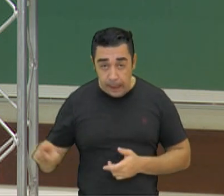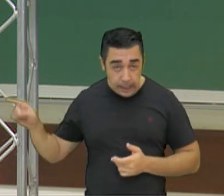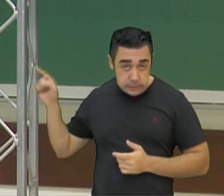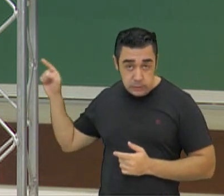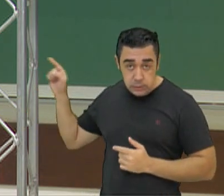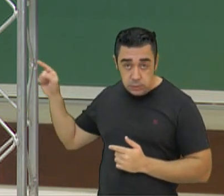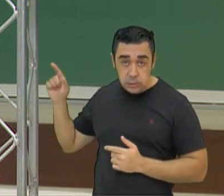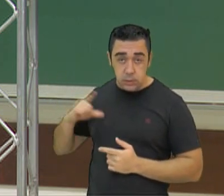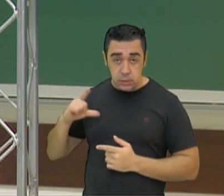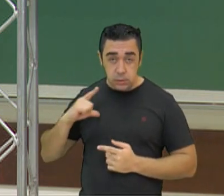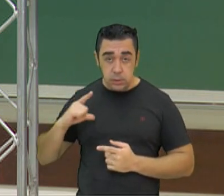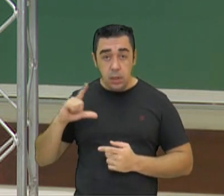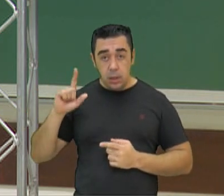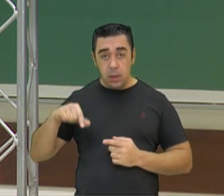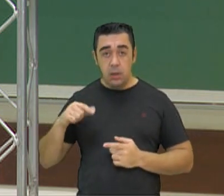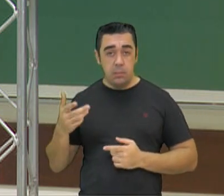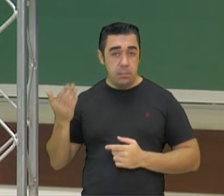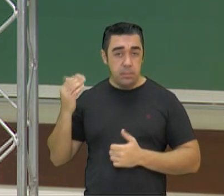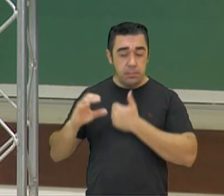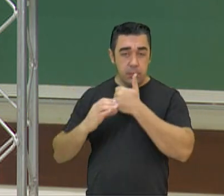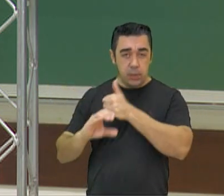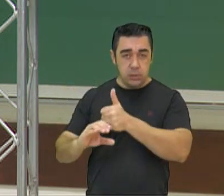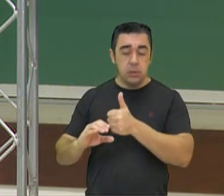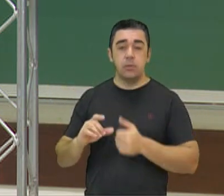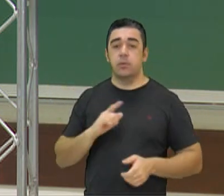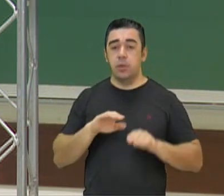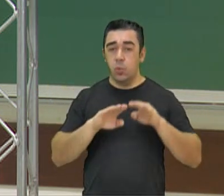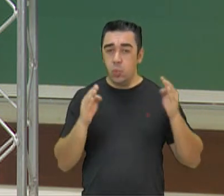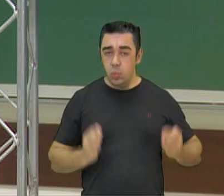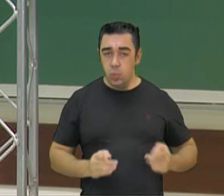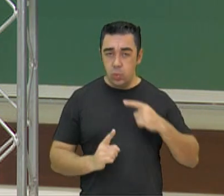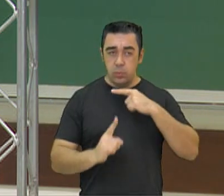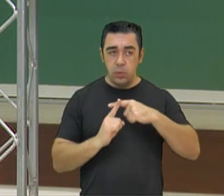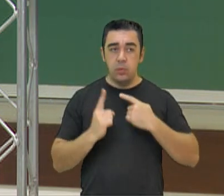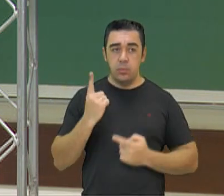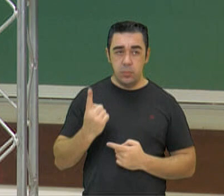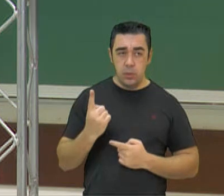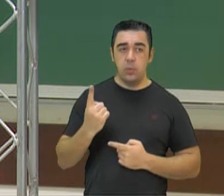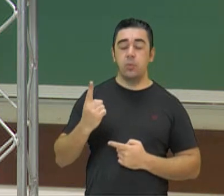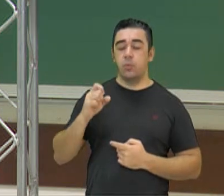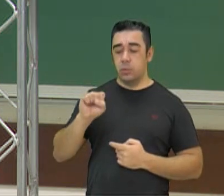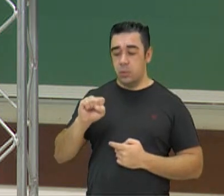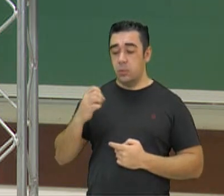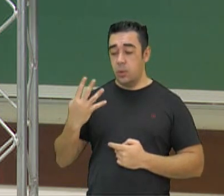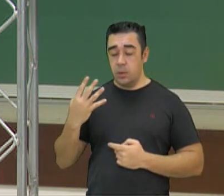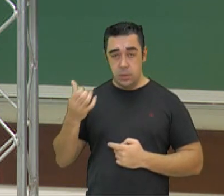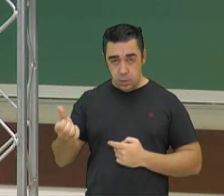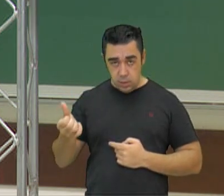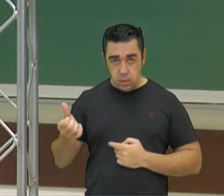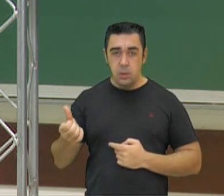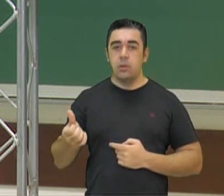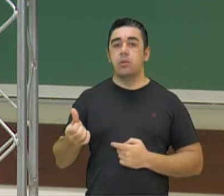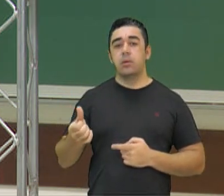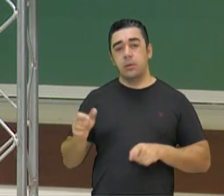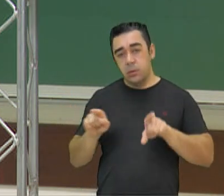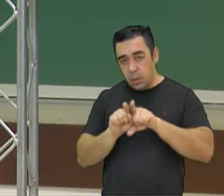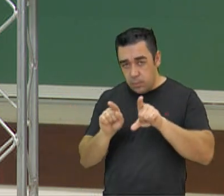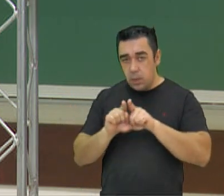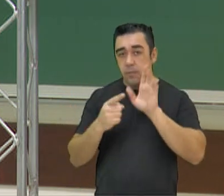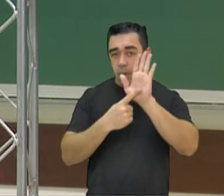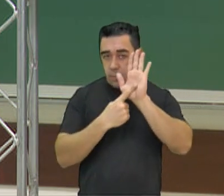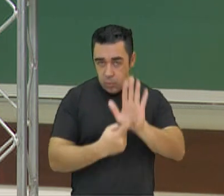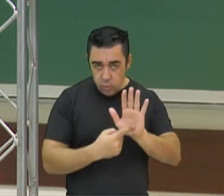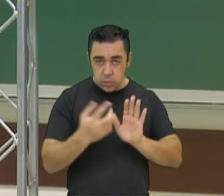cristã de um túmulo de 1846, que vai trazer ainda o mesmo traço